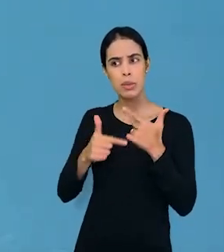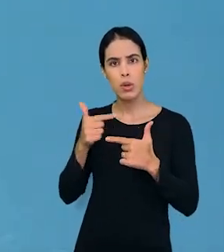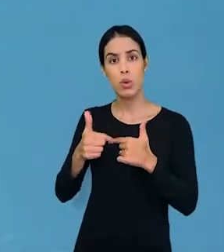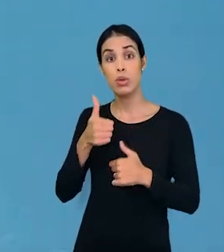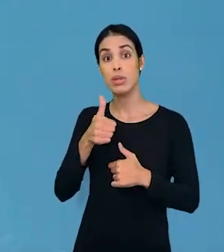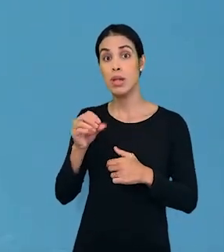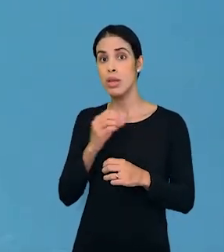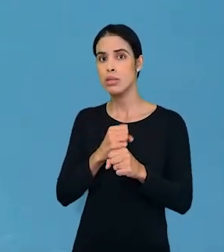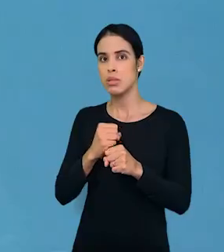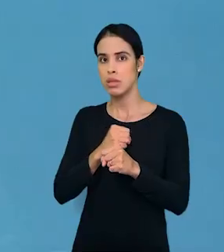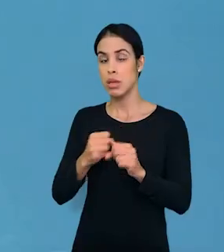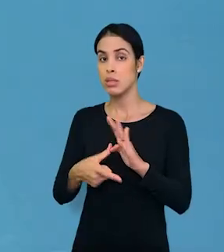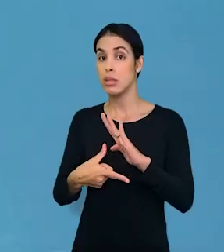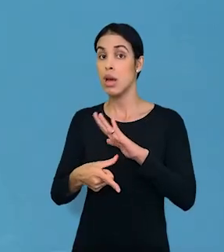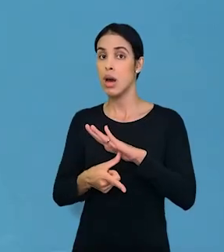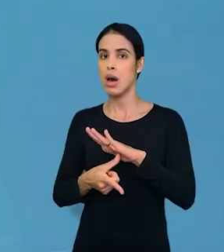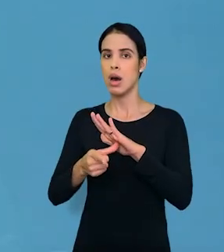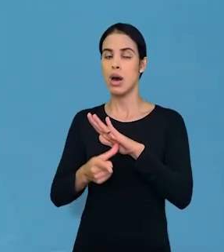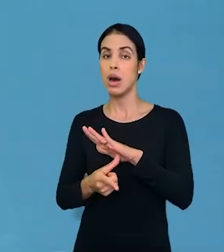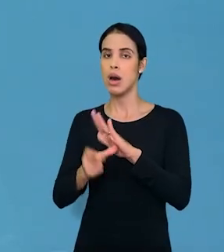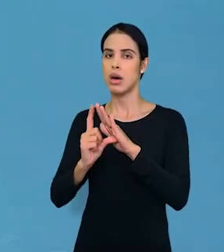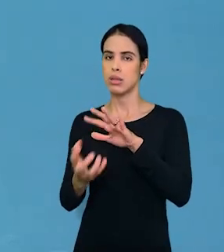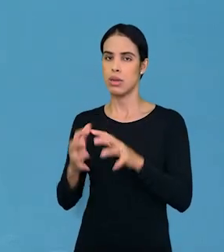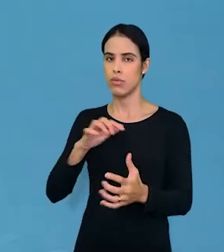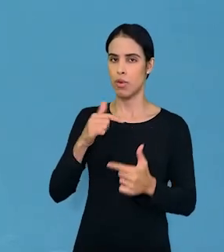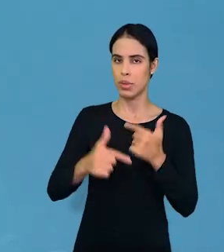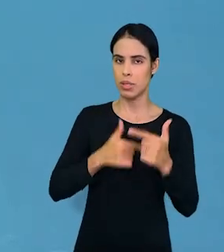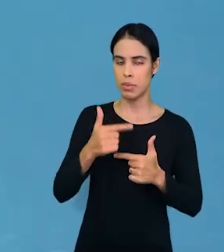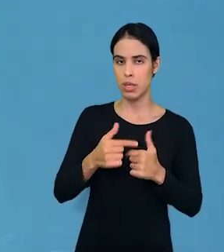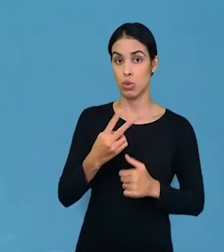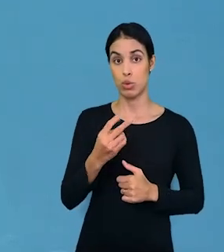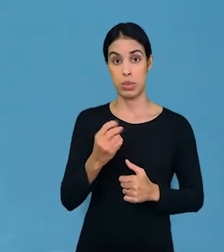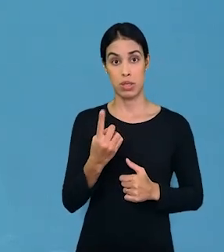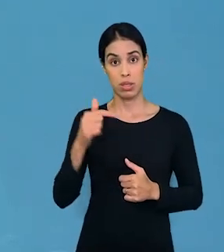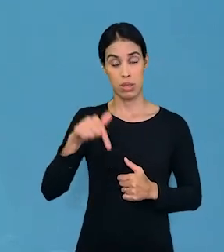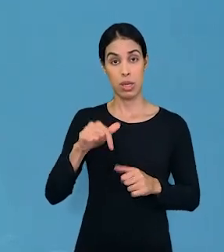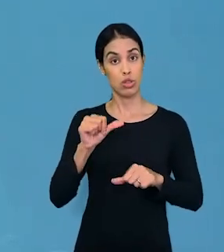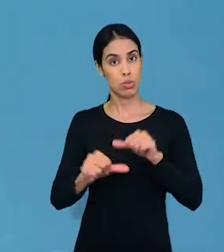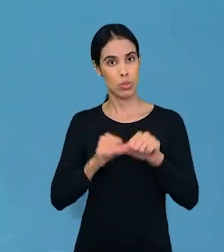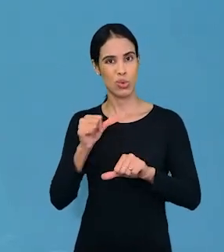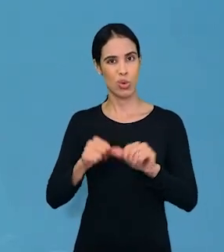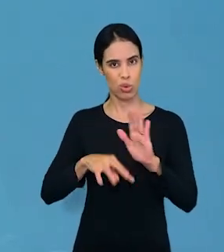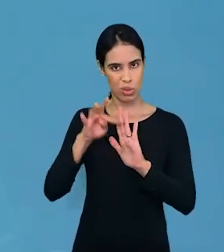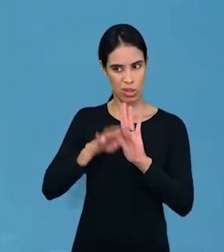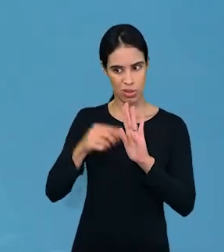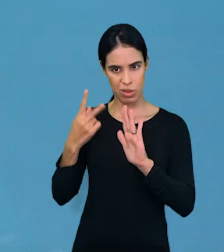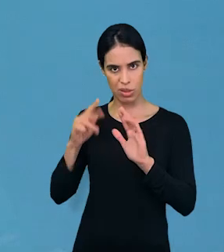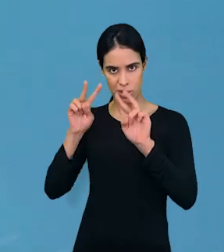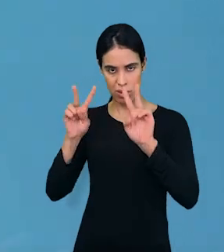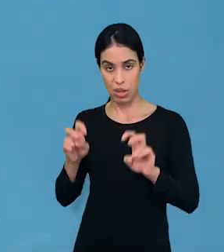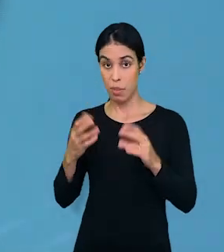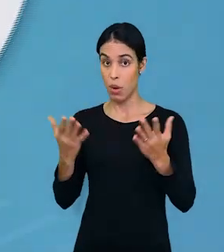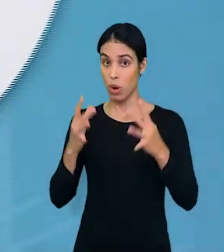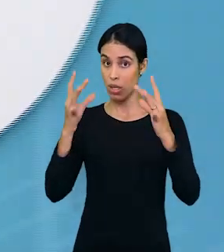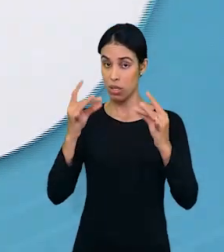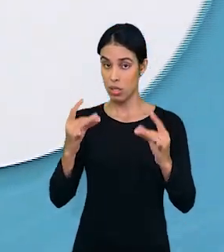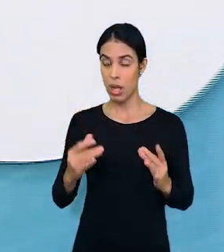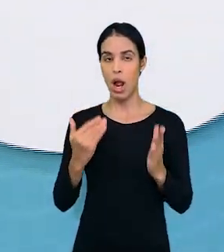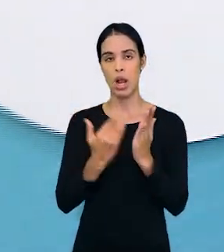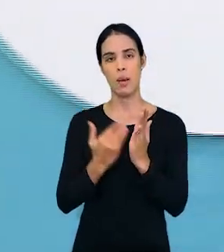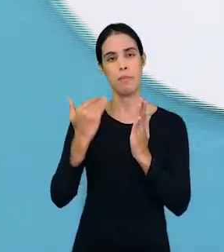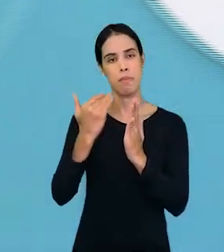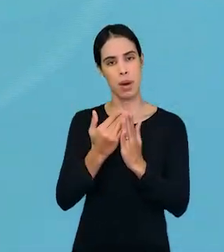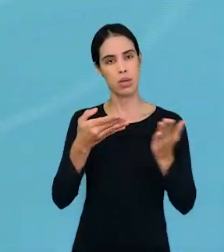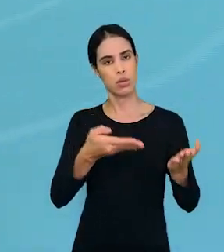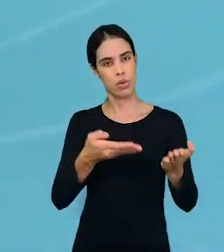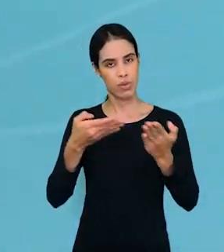durante 10 anos, antes da reforma trabalhista, que em 2017 alterou a legislação sobre o tema. Quem tem os detalhes dessa decisão